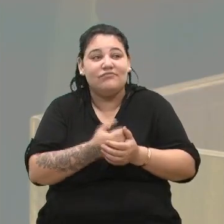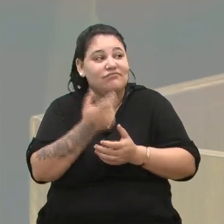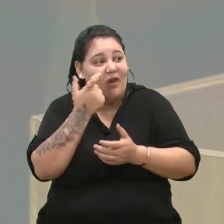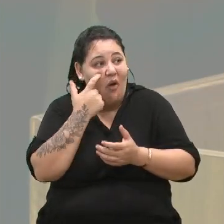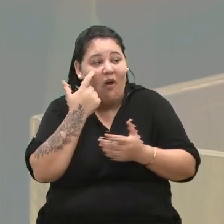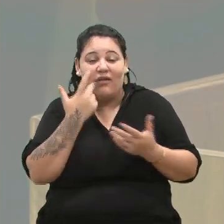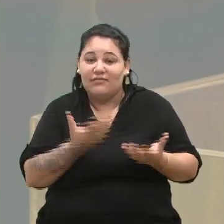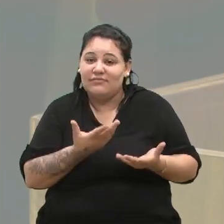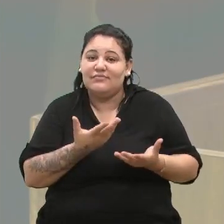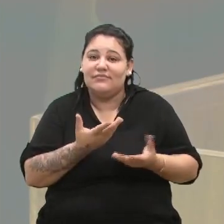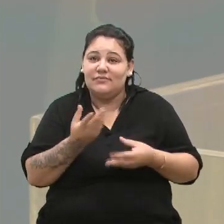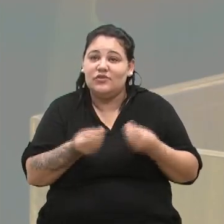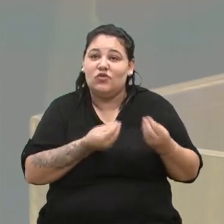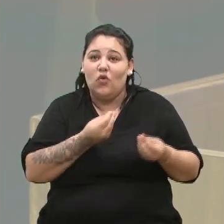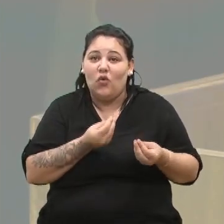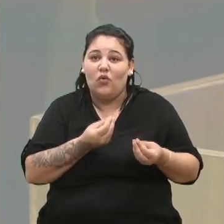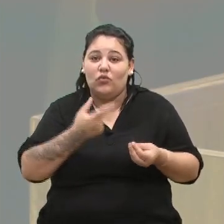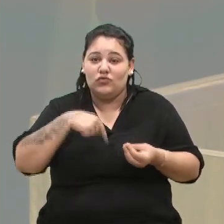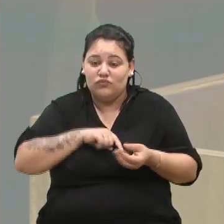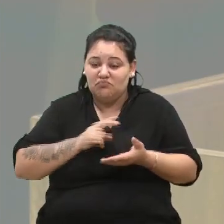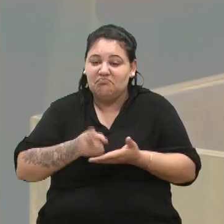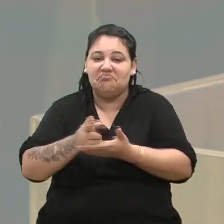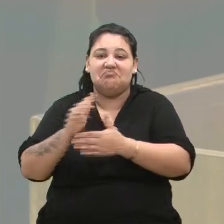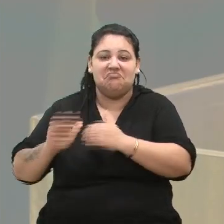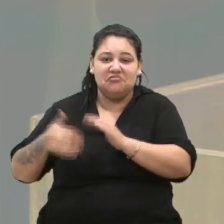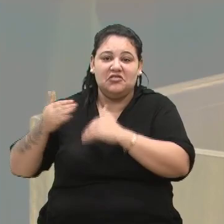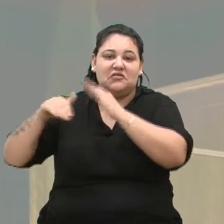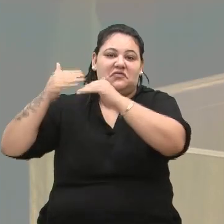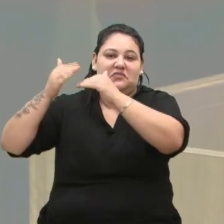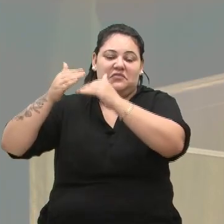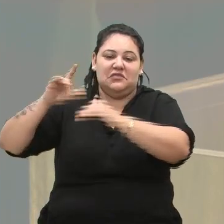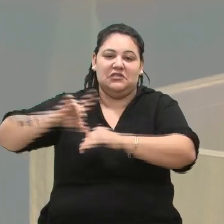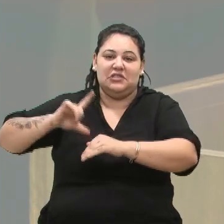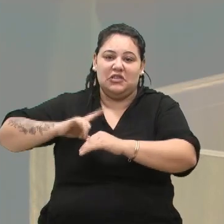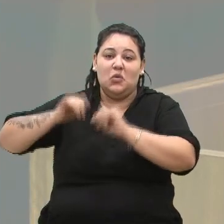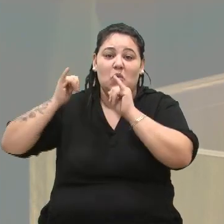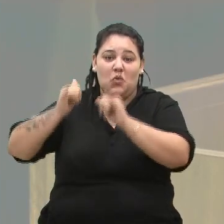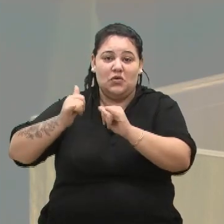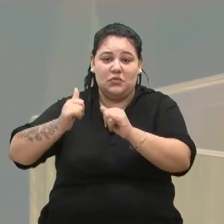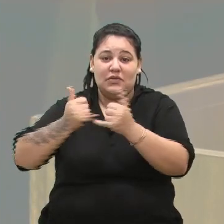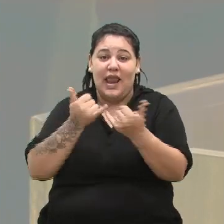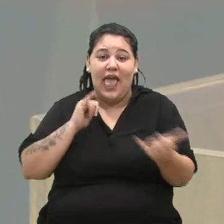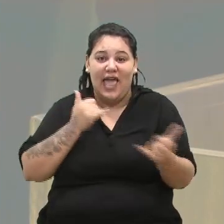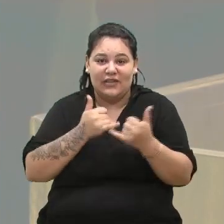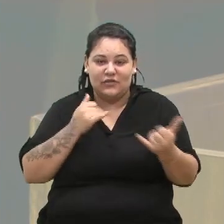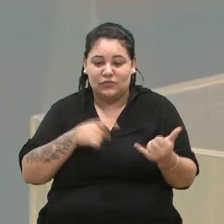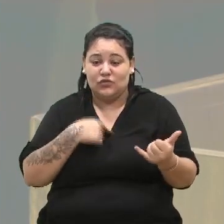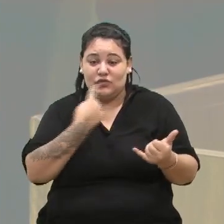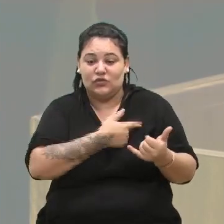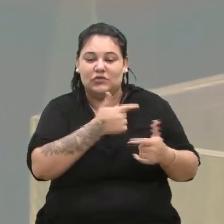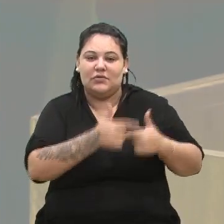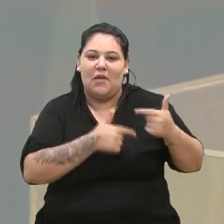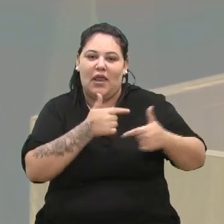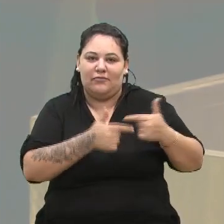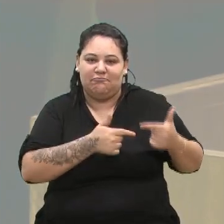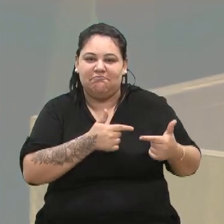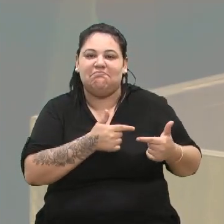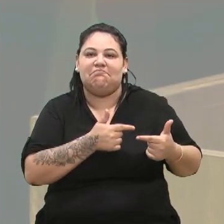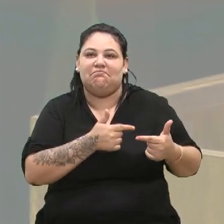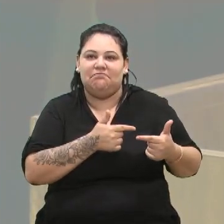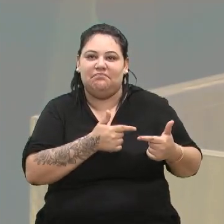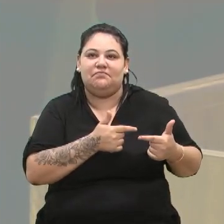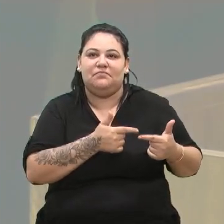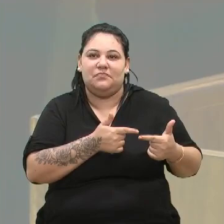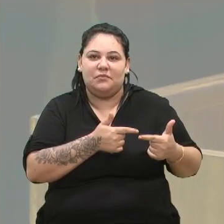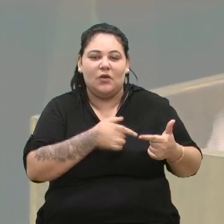vamos evoluir colocando ônibus elétrico para o nosso trabalhador, para que o nosso trabalhador